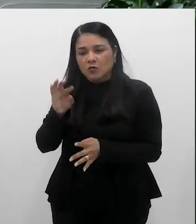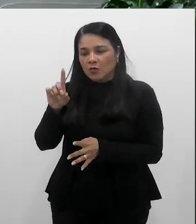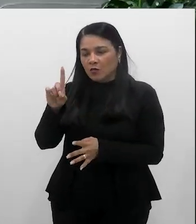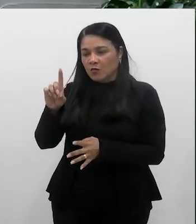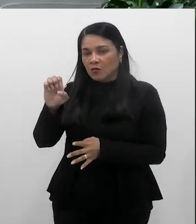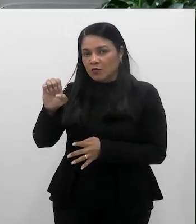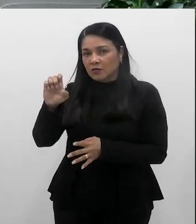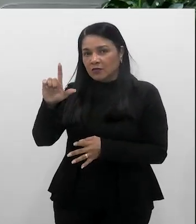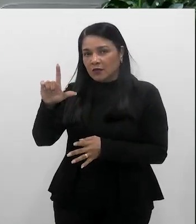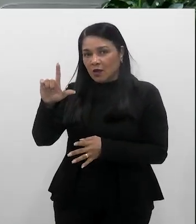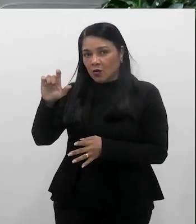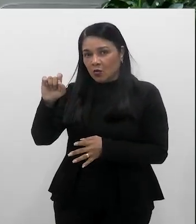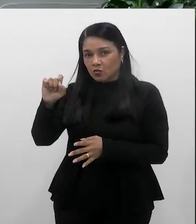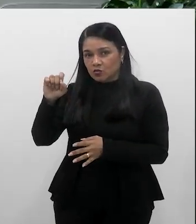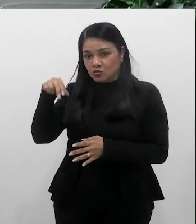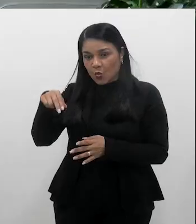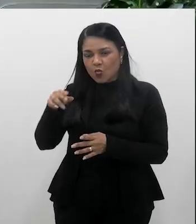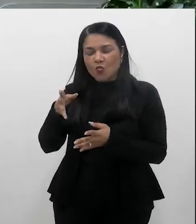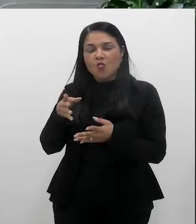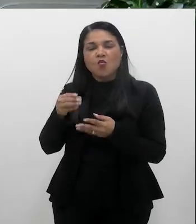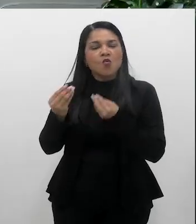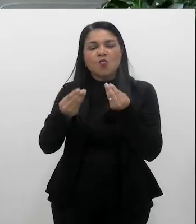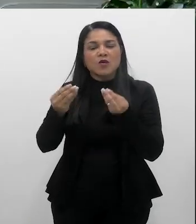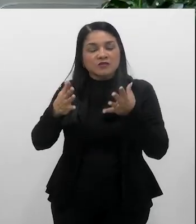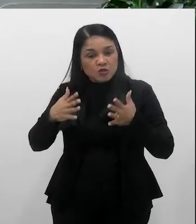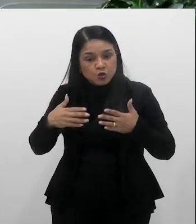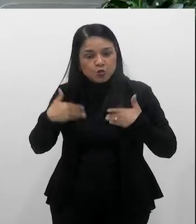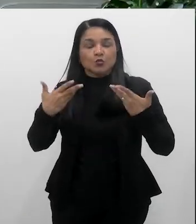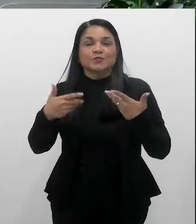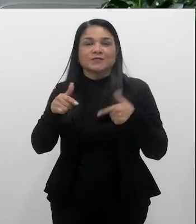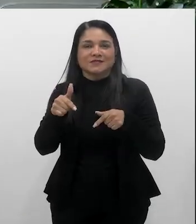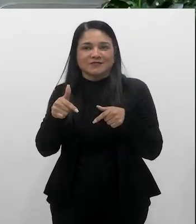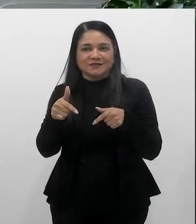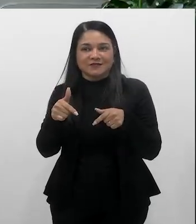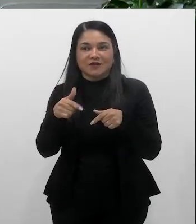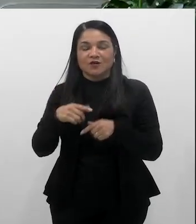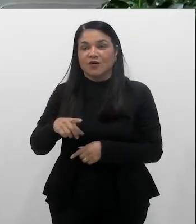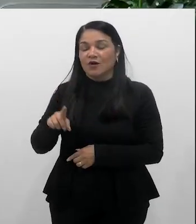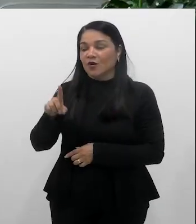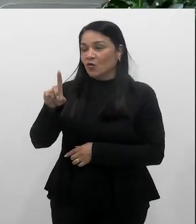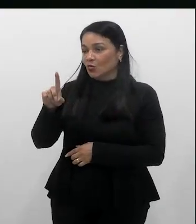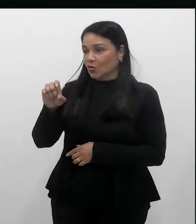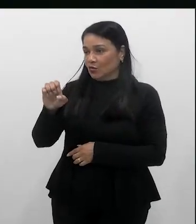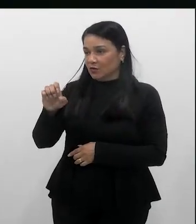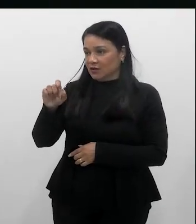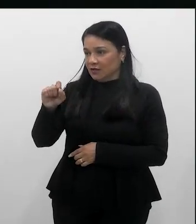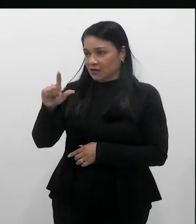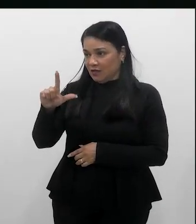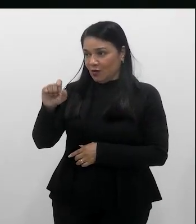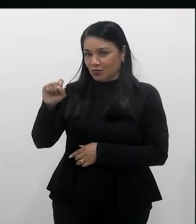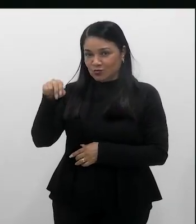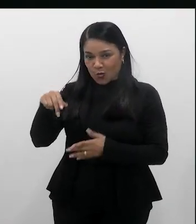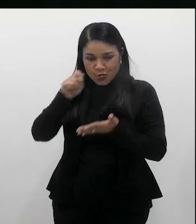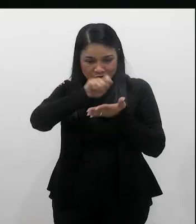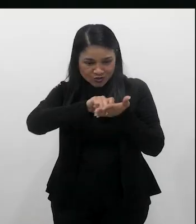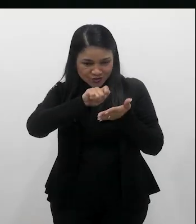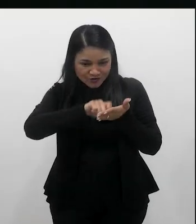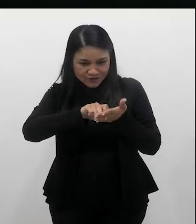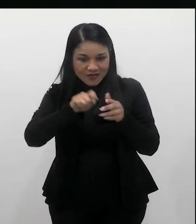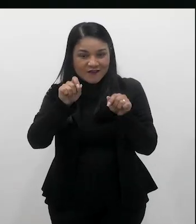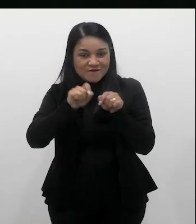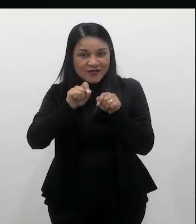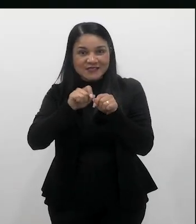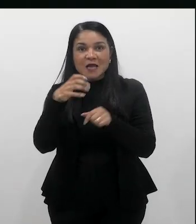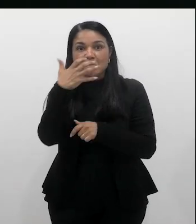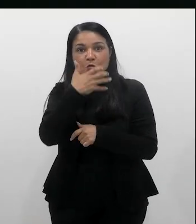o Délcio, que você não conhecia, como é que te surpreendeu? Porque o Délcio, além de letrista, ele fazia